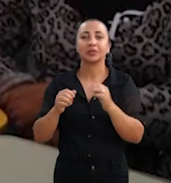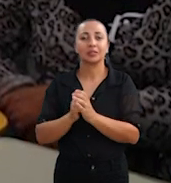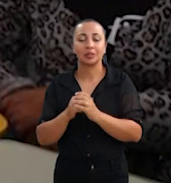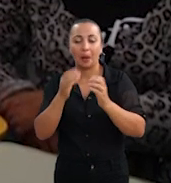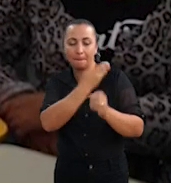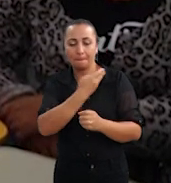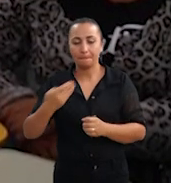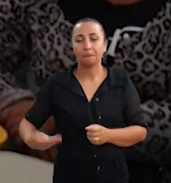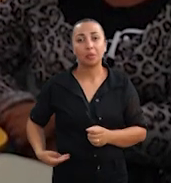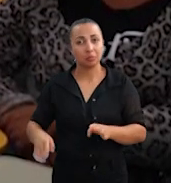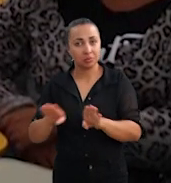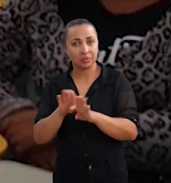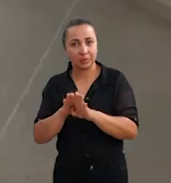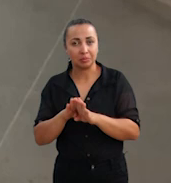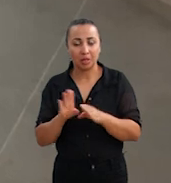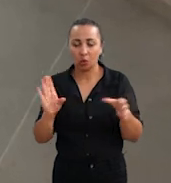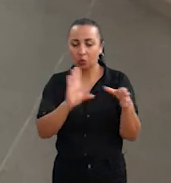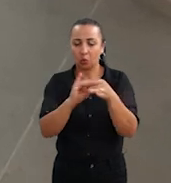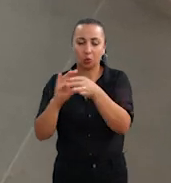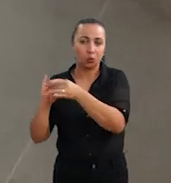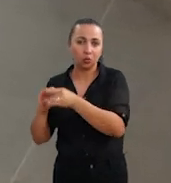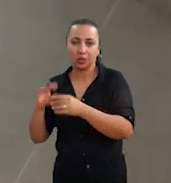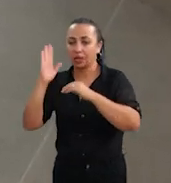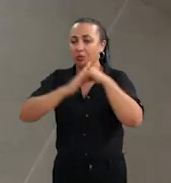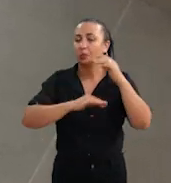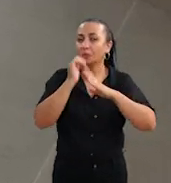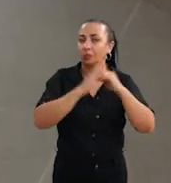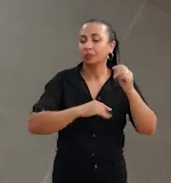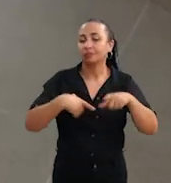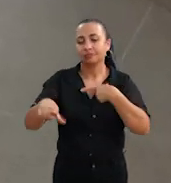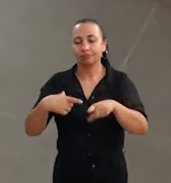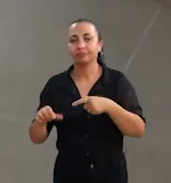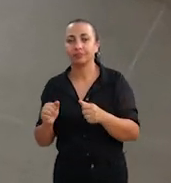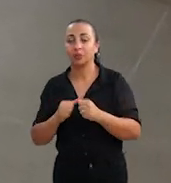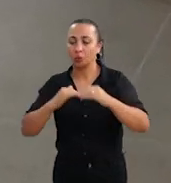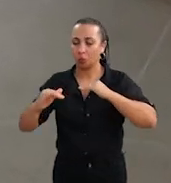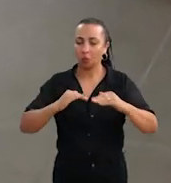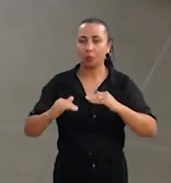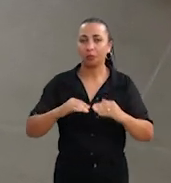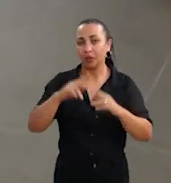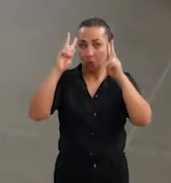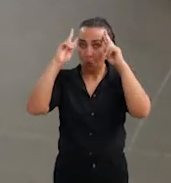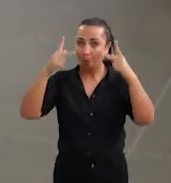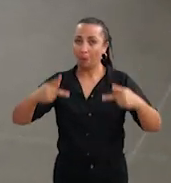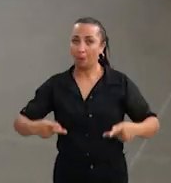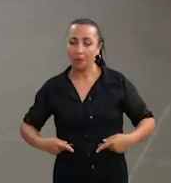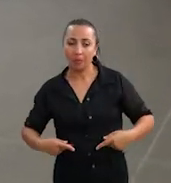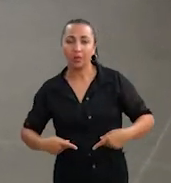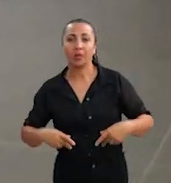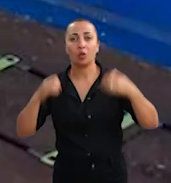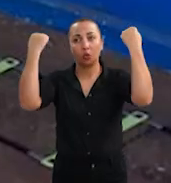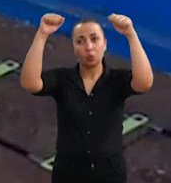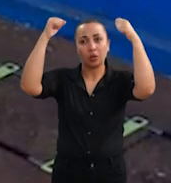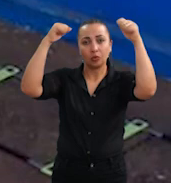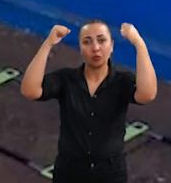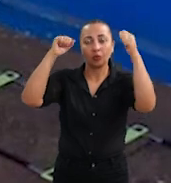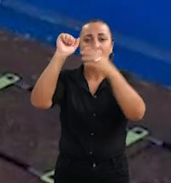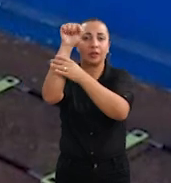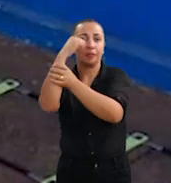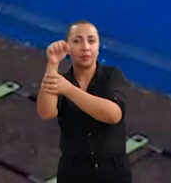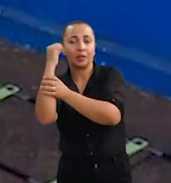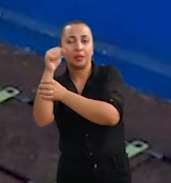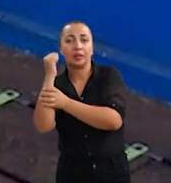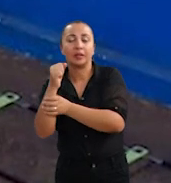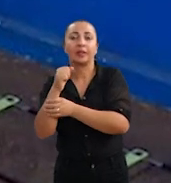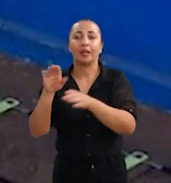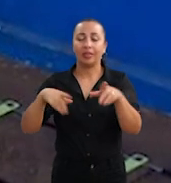clínica, principalmente no contexto dos profissionais que trabalham com o movimento humano, da educação física, da fisioterapia e da